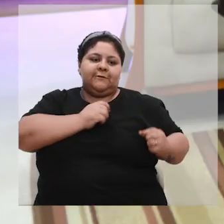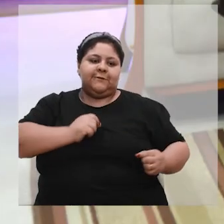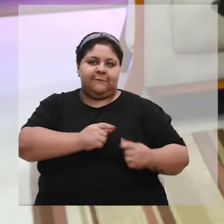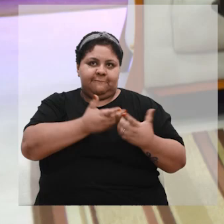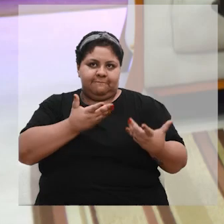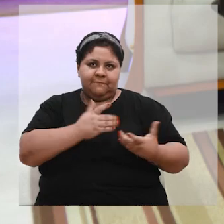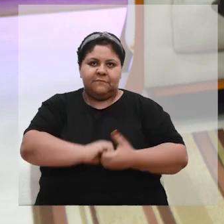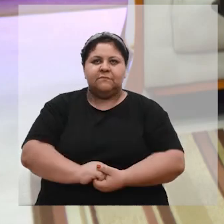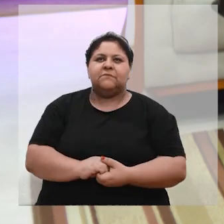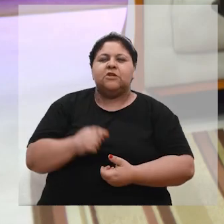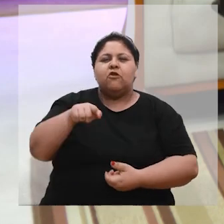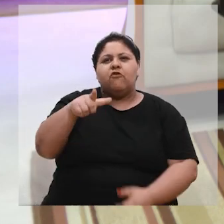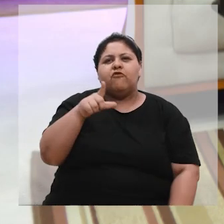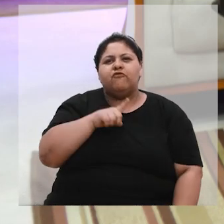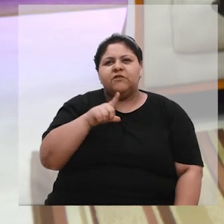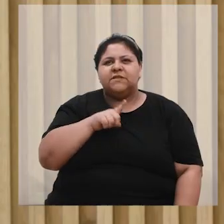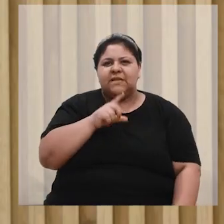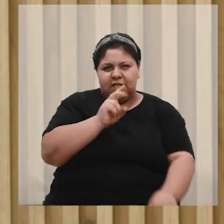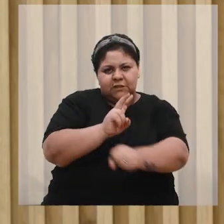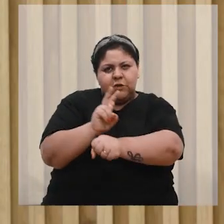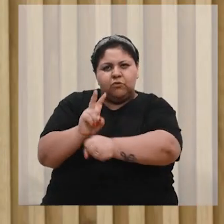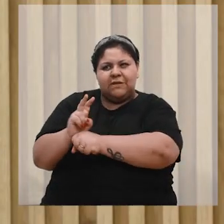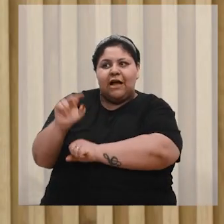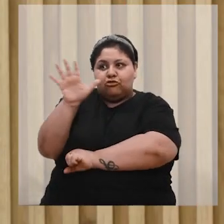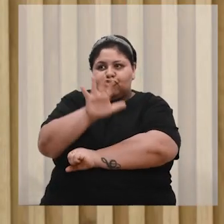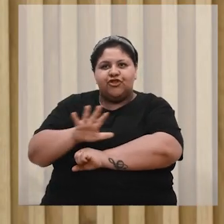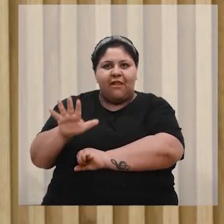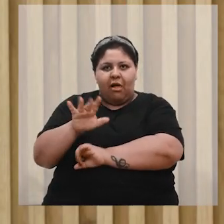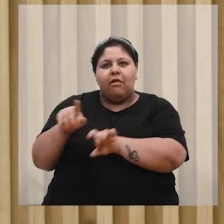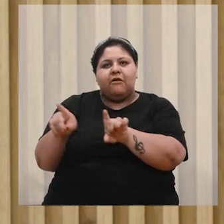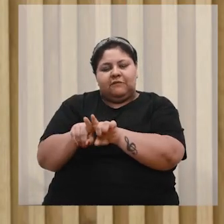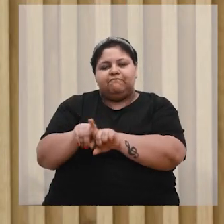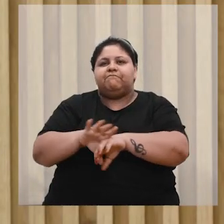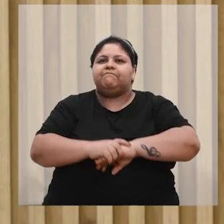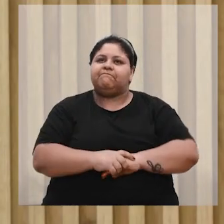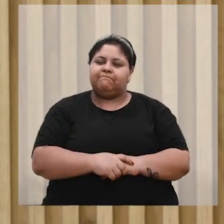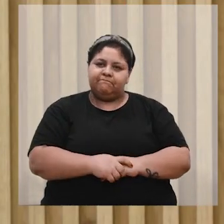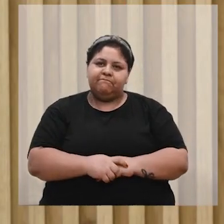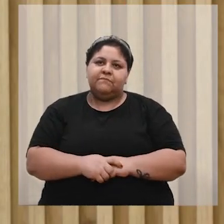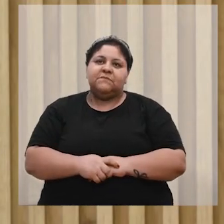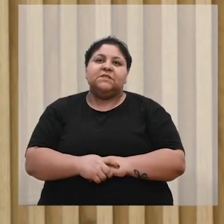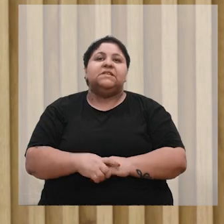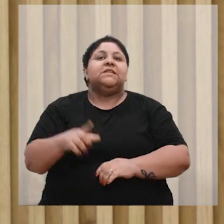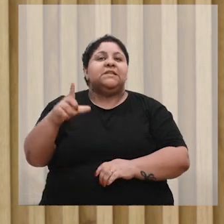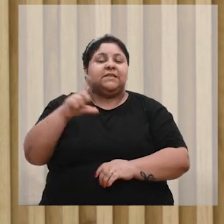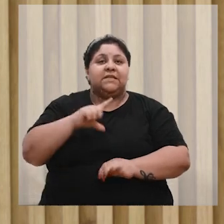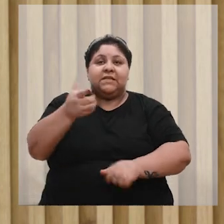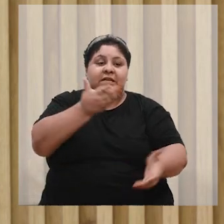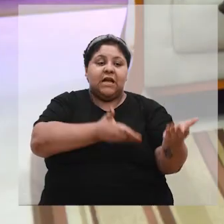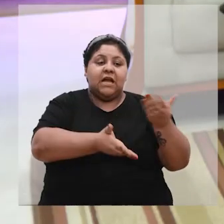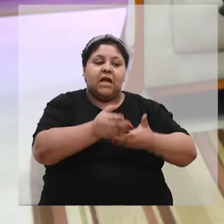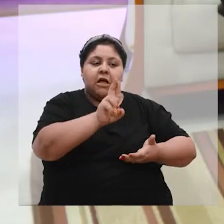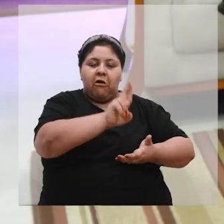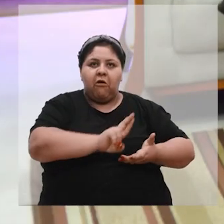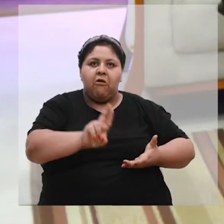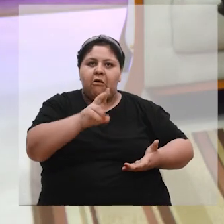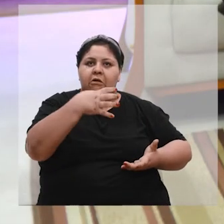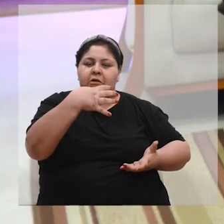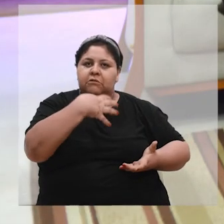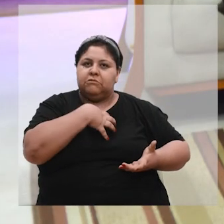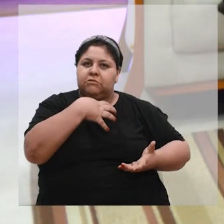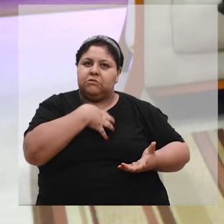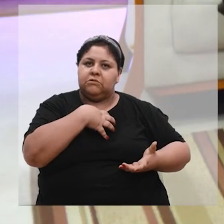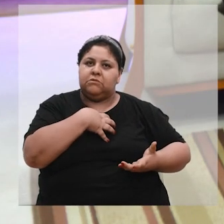Micaela, vocês têm isso lá na associação, esse cuidado integral, digamos assim, Sim, da qualidade de vida? A gente tenta atender o nosso usuário